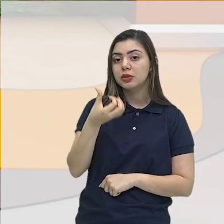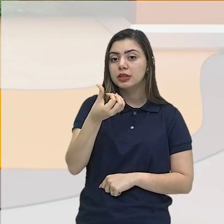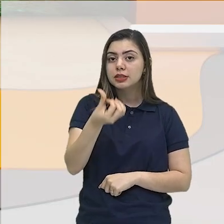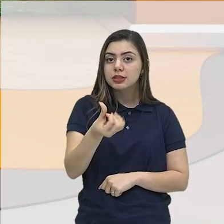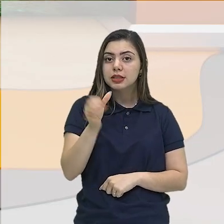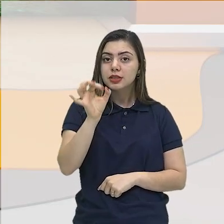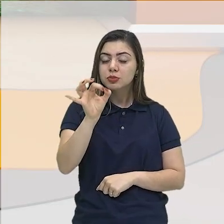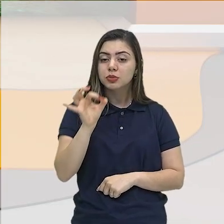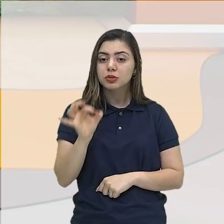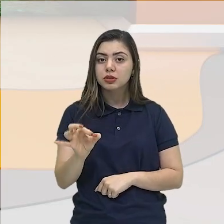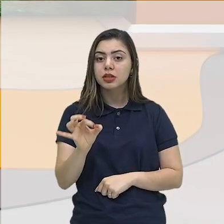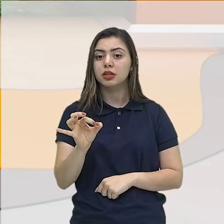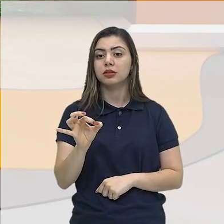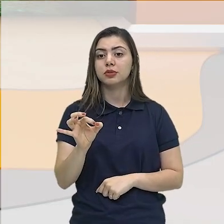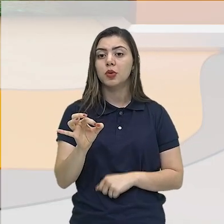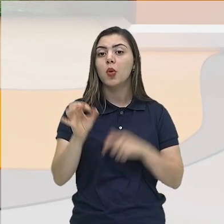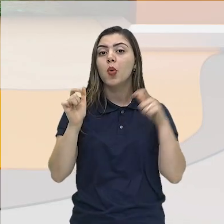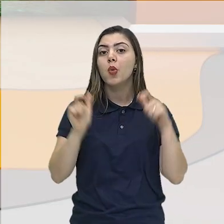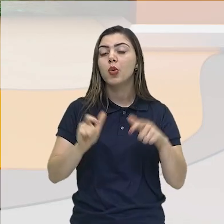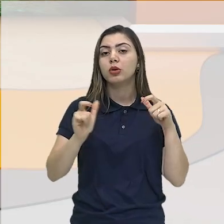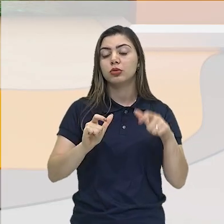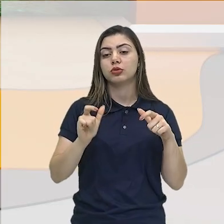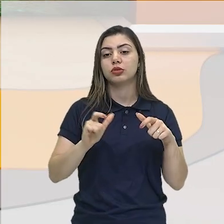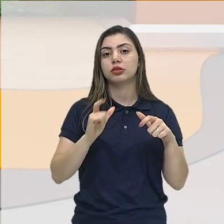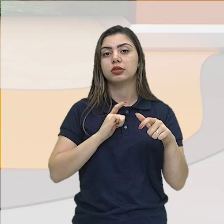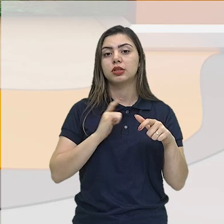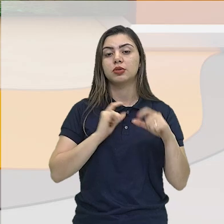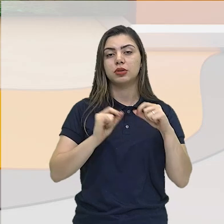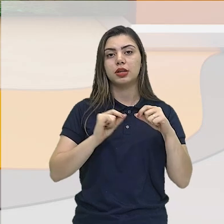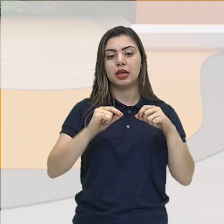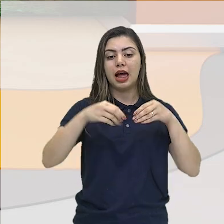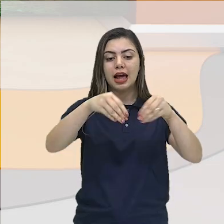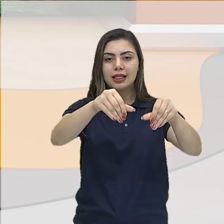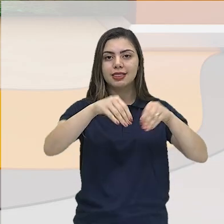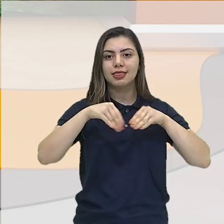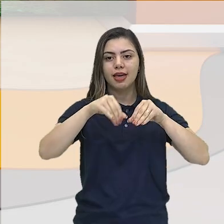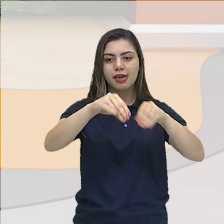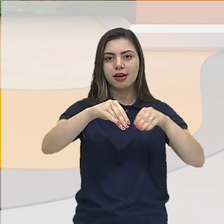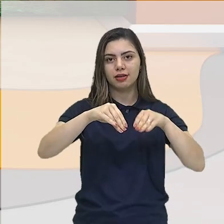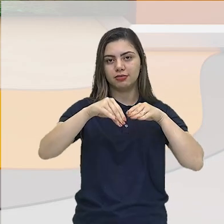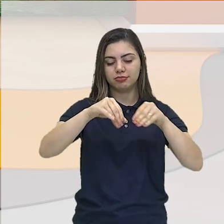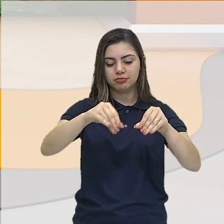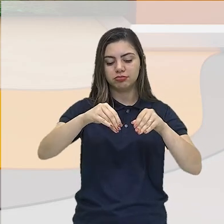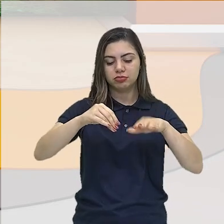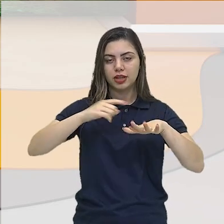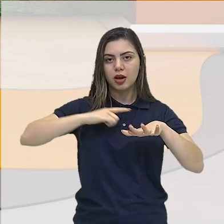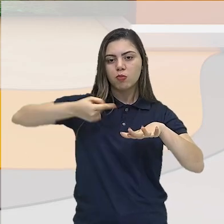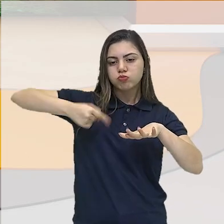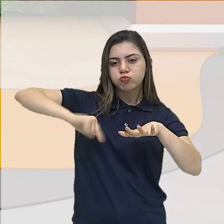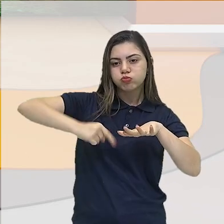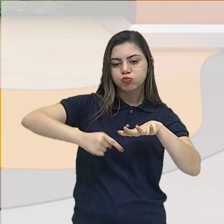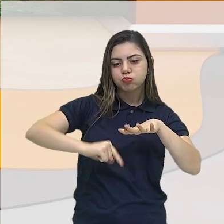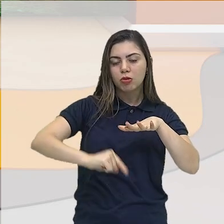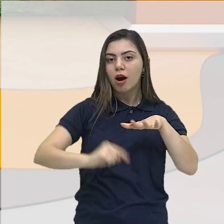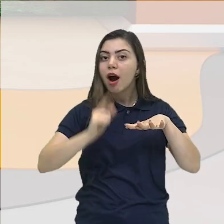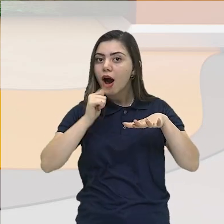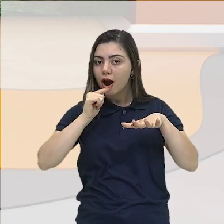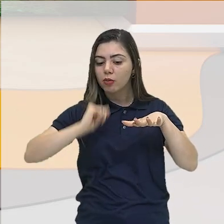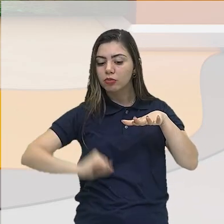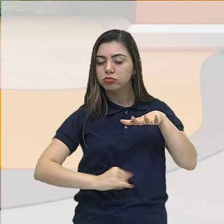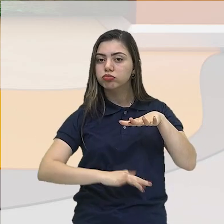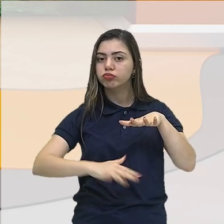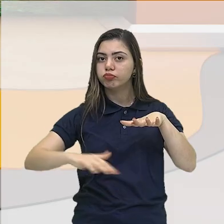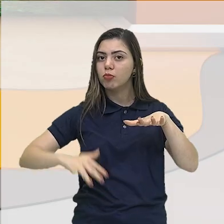está abaixo da camada da superficial do solo, ou seja, nos aquíferos, os chamados de lençóis